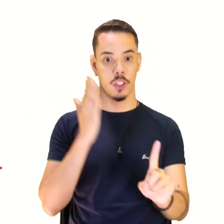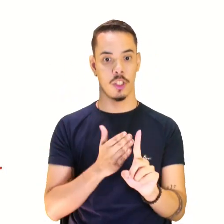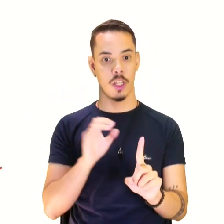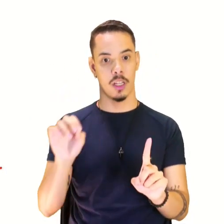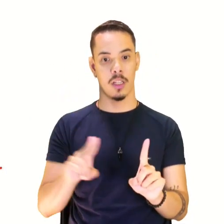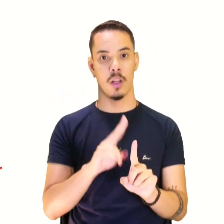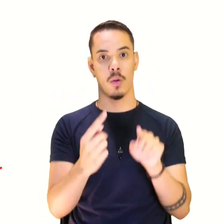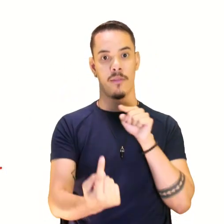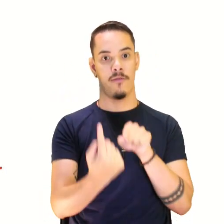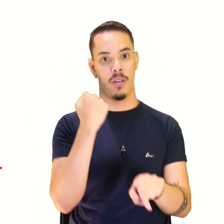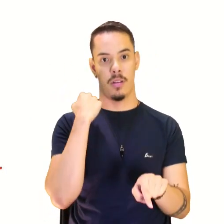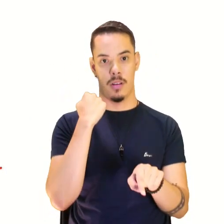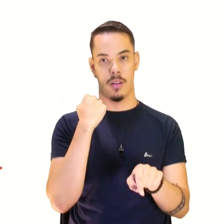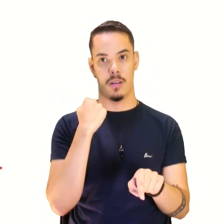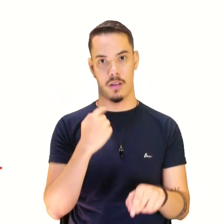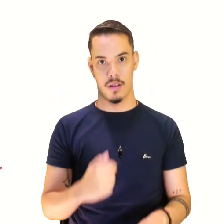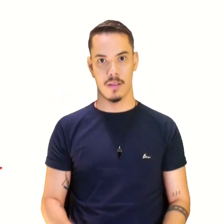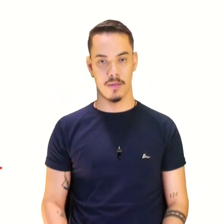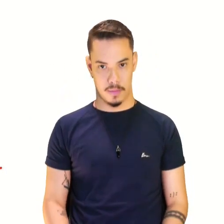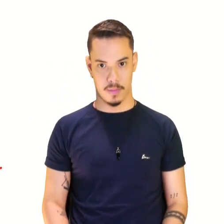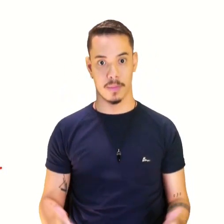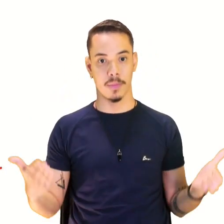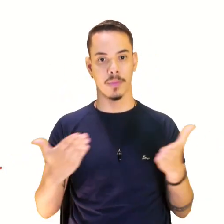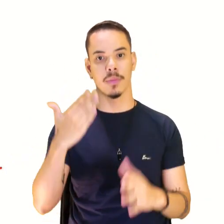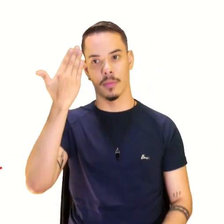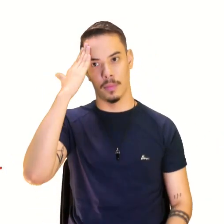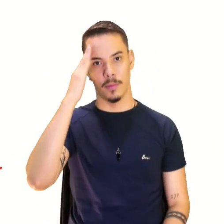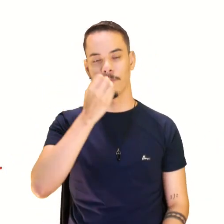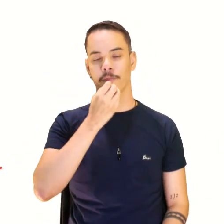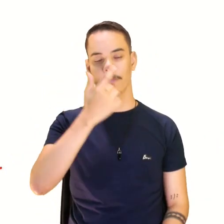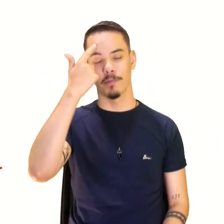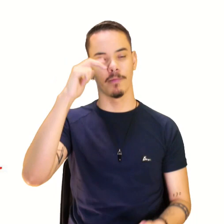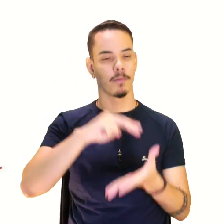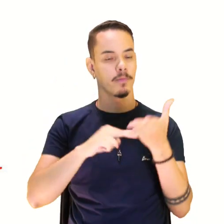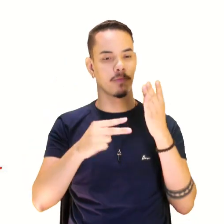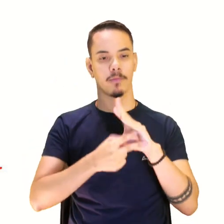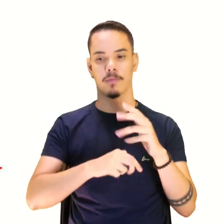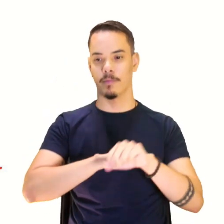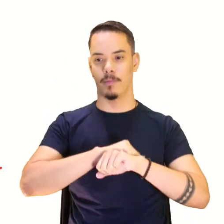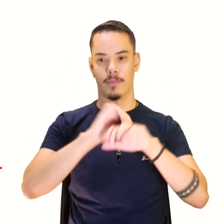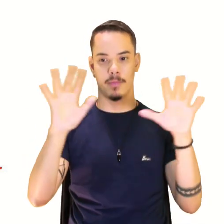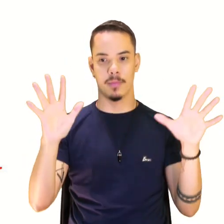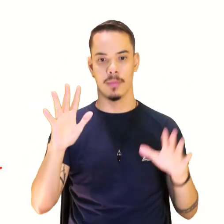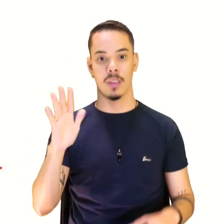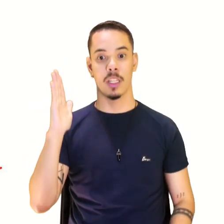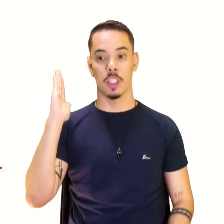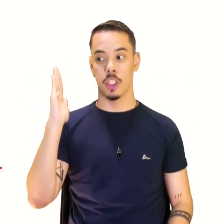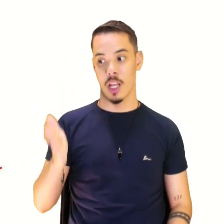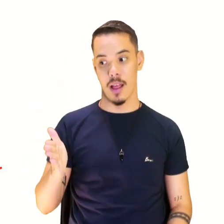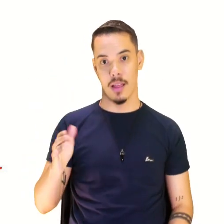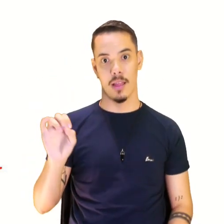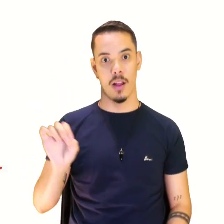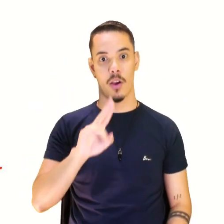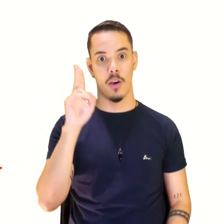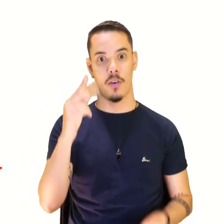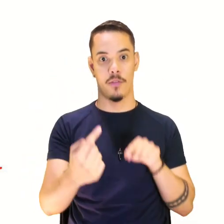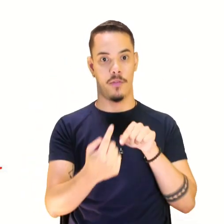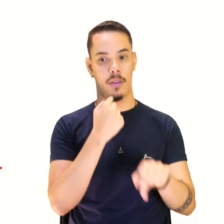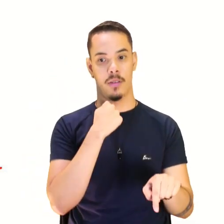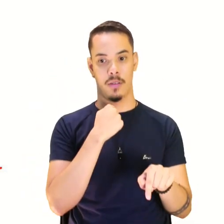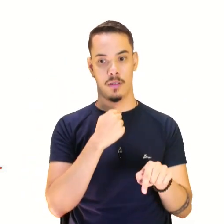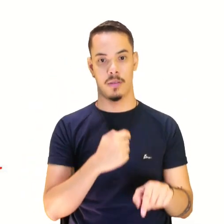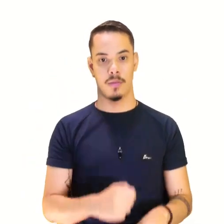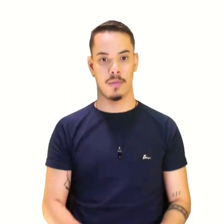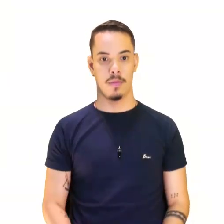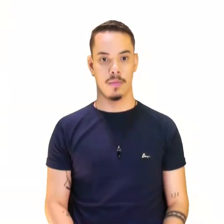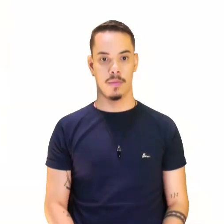ou inversa. Vixe, tá? E agora a gente vai entender bem direitinho o que é isso. Quando é direta e quando é inversa.